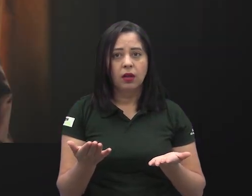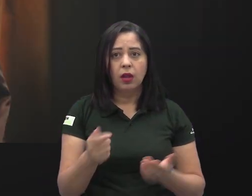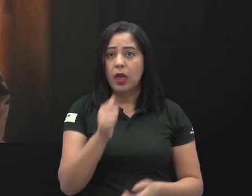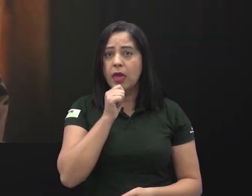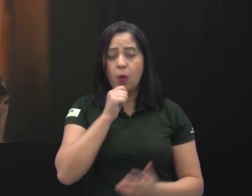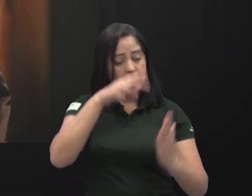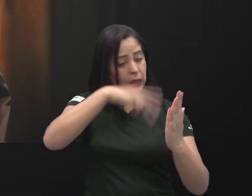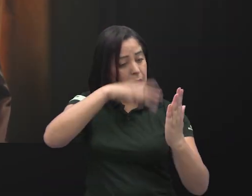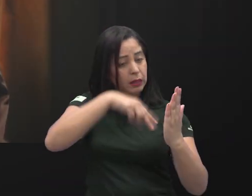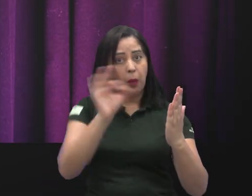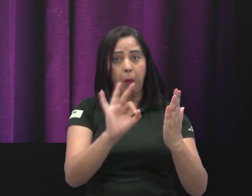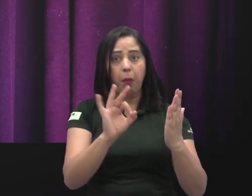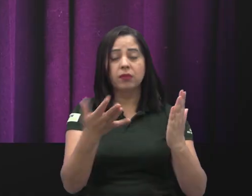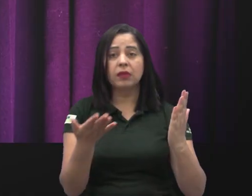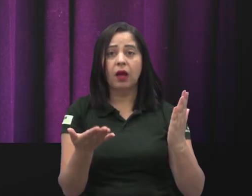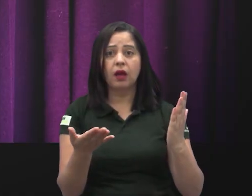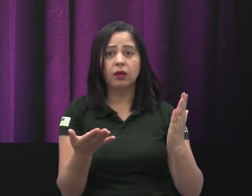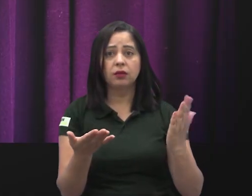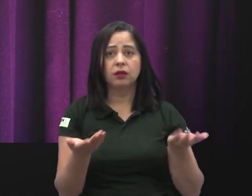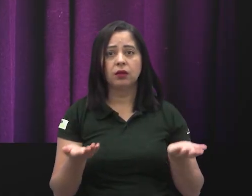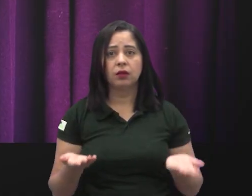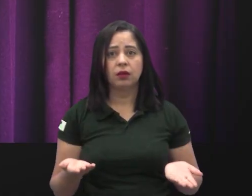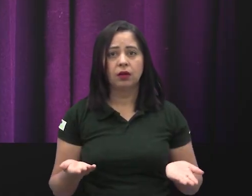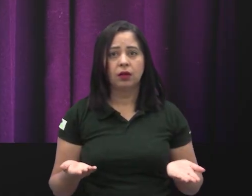Eu ainda nem estudei o texto.